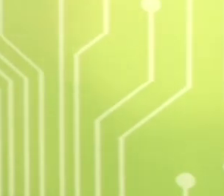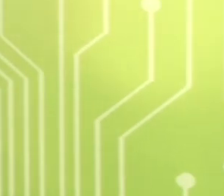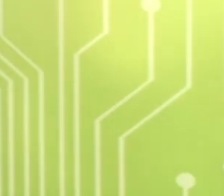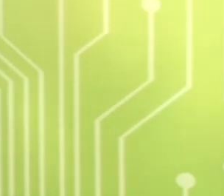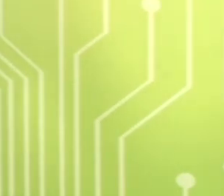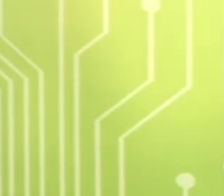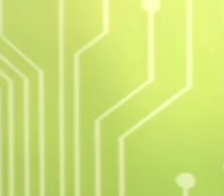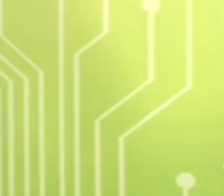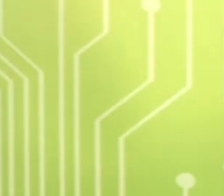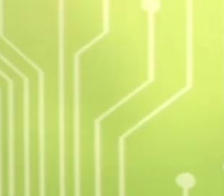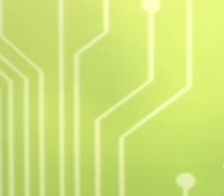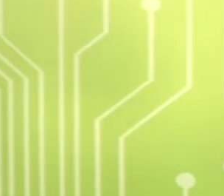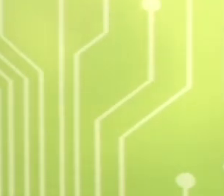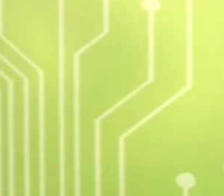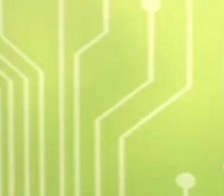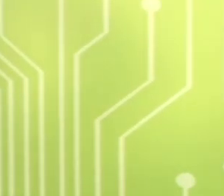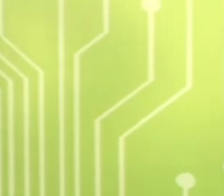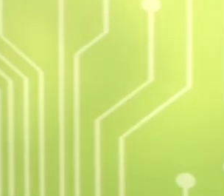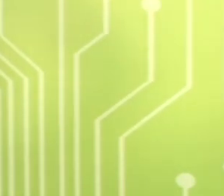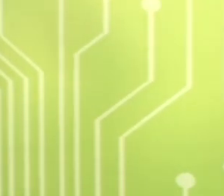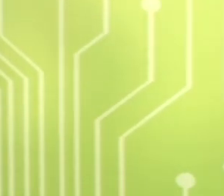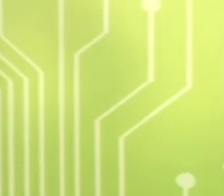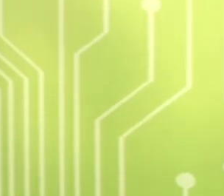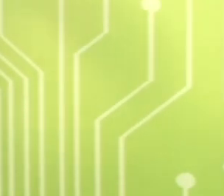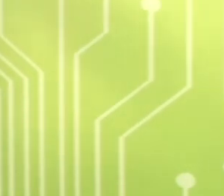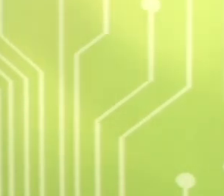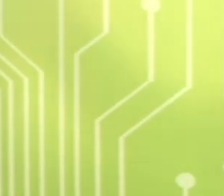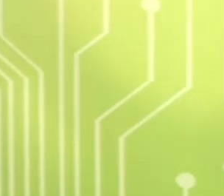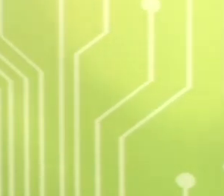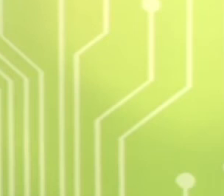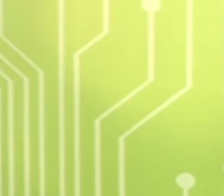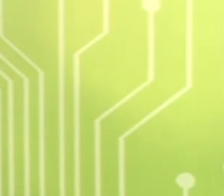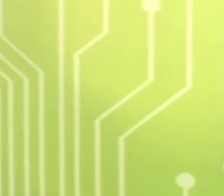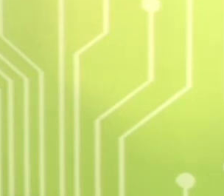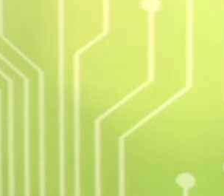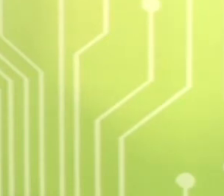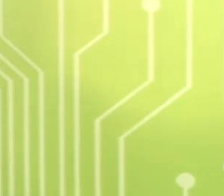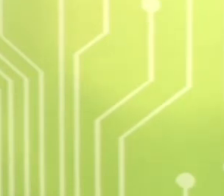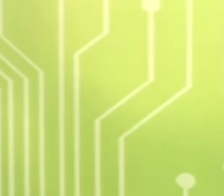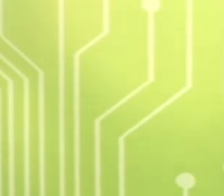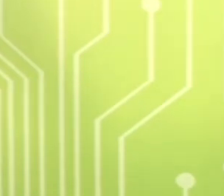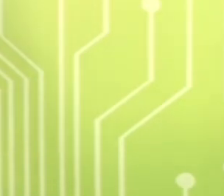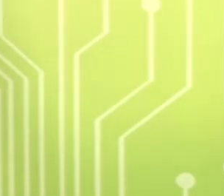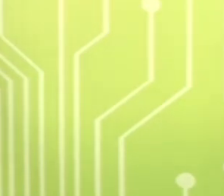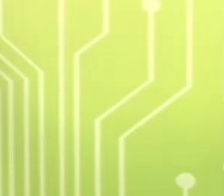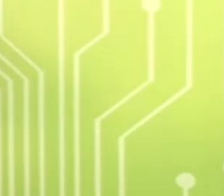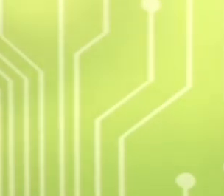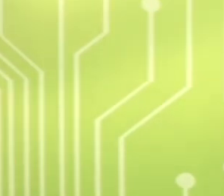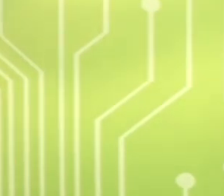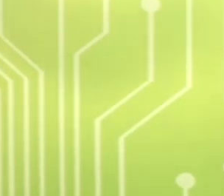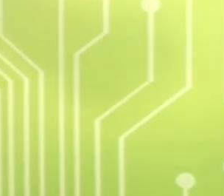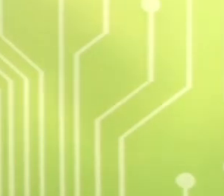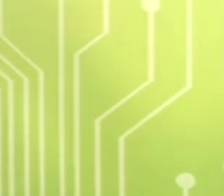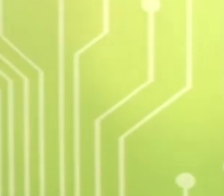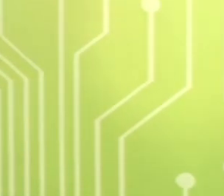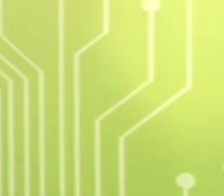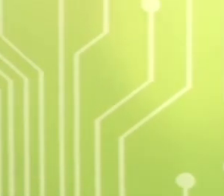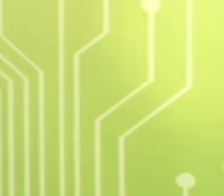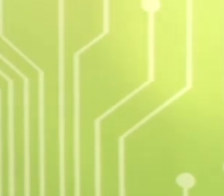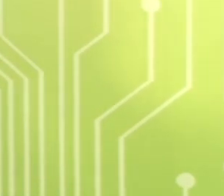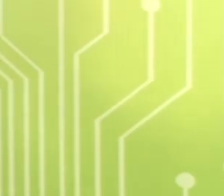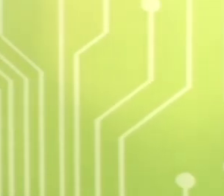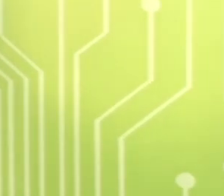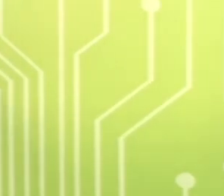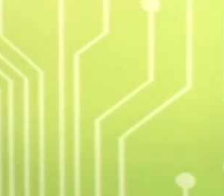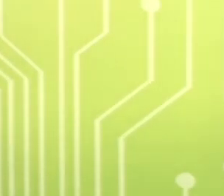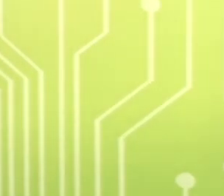importante para que você tenha nota e não fique de recuperação nessa disciplina, tá? Até que seria bom a gente se ver de novo, se ver de novo, né? Se ver de novo novamente,